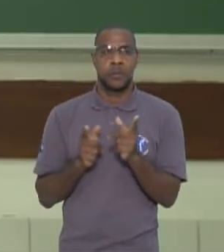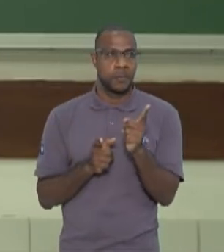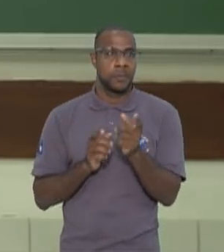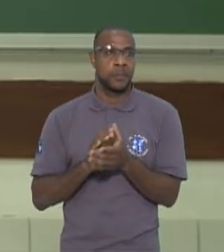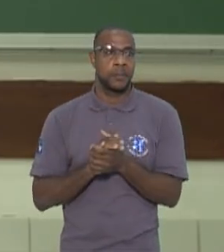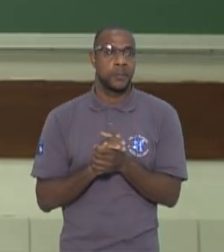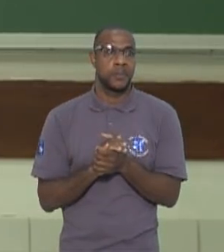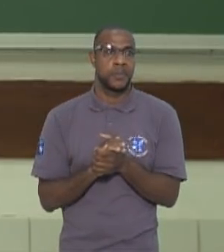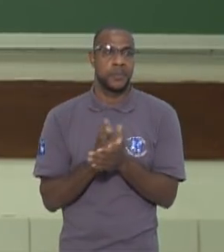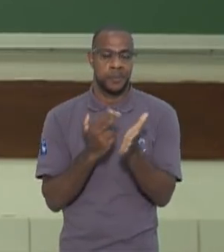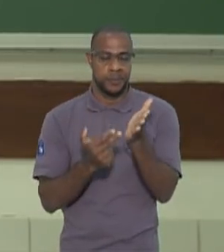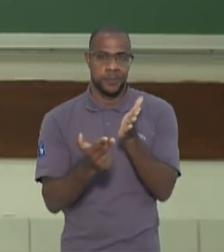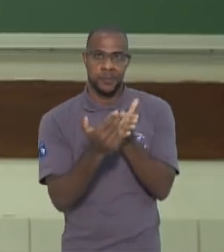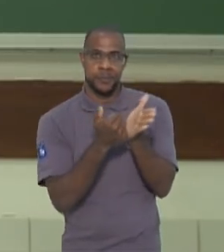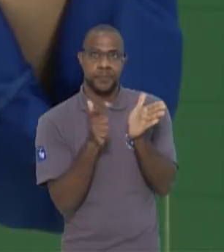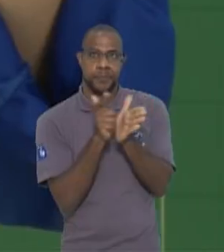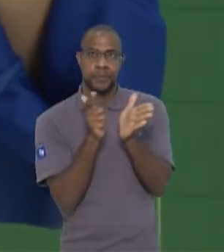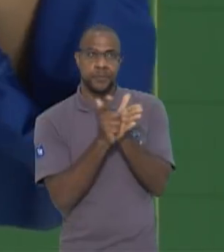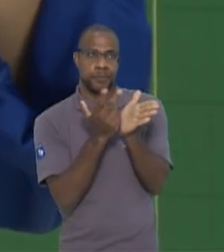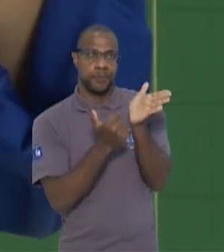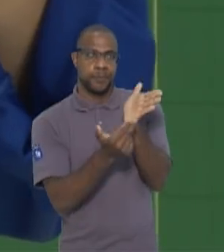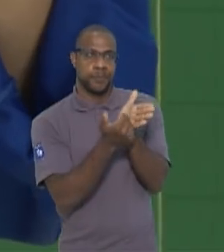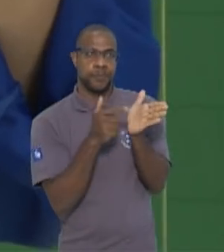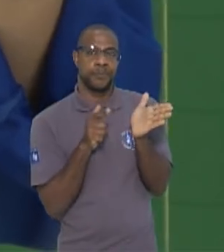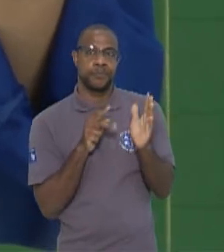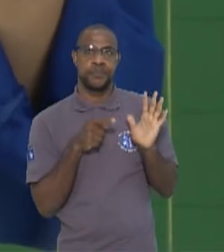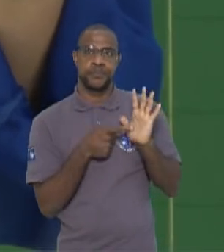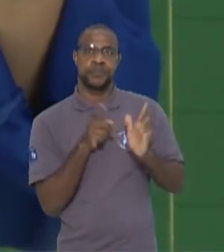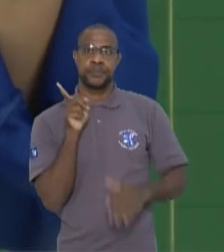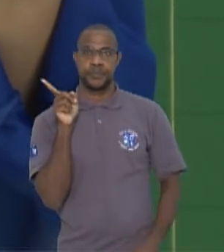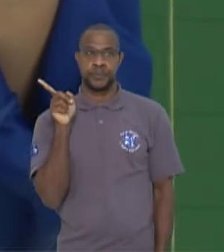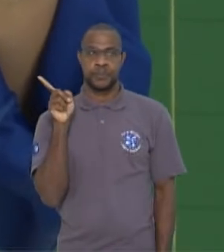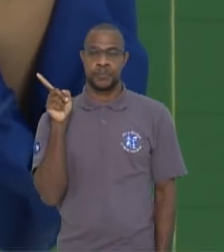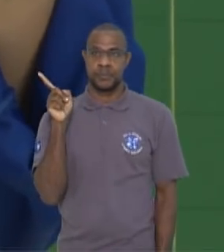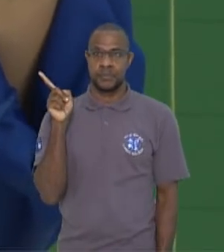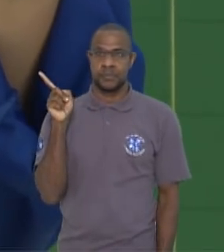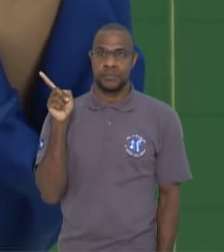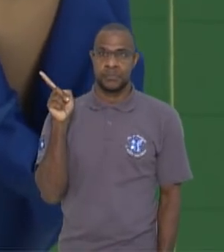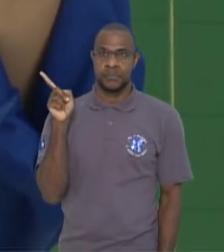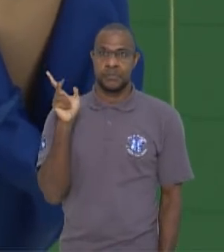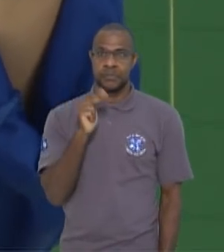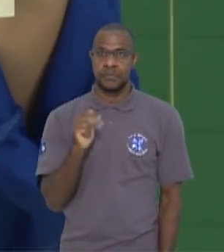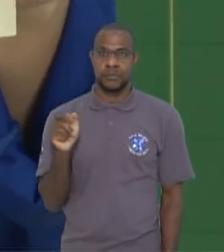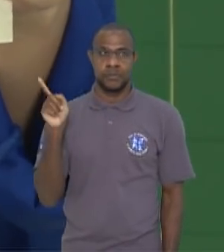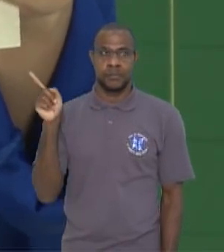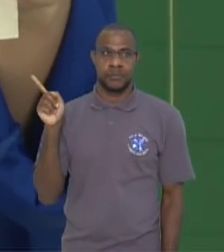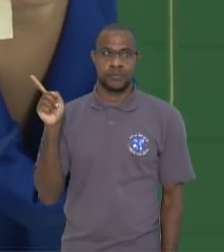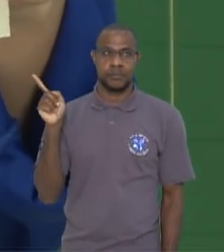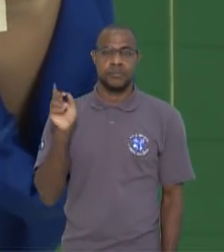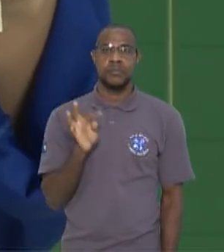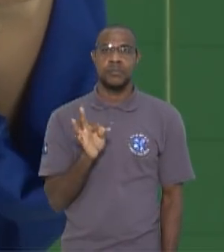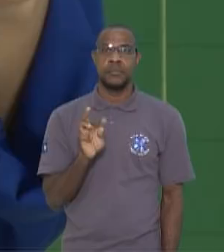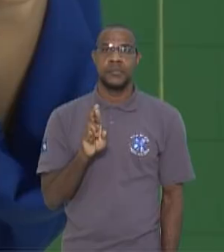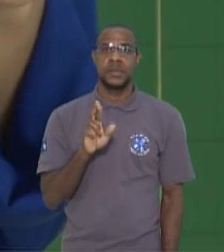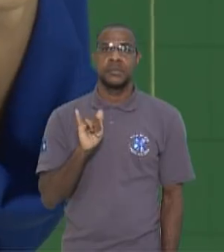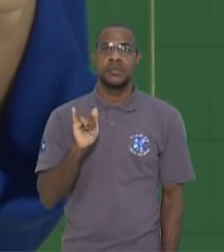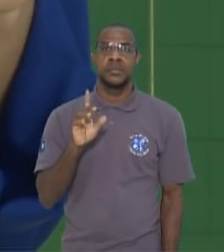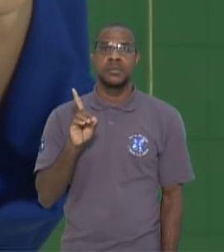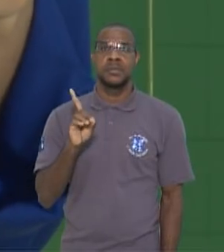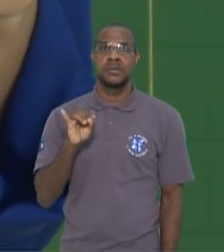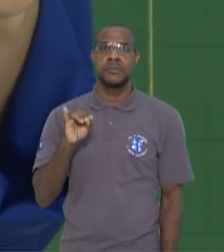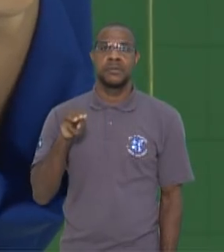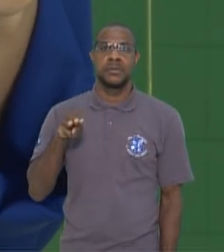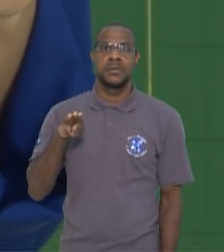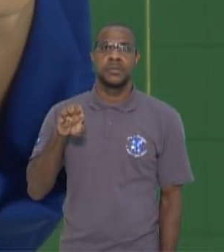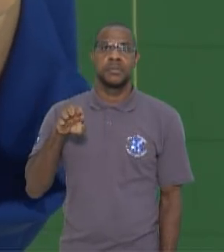fiz rapidamente, certo? E aqui no caso é um desenho bidimensional, duas